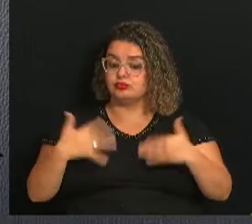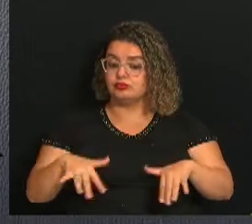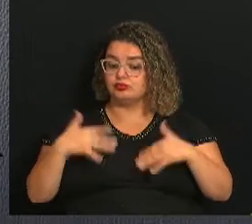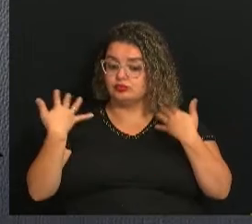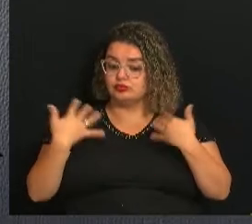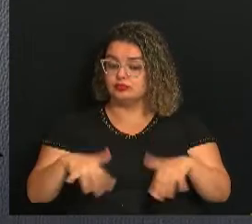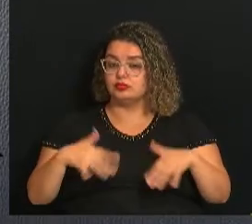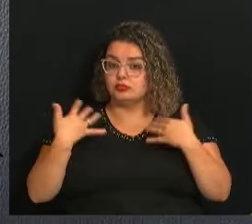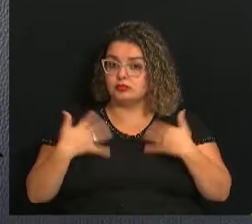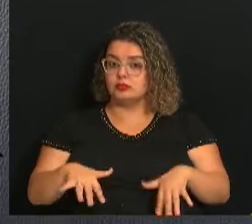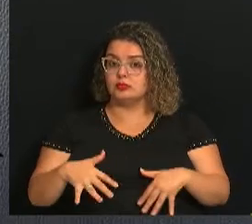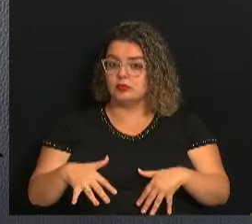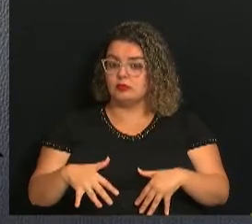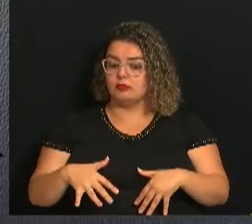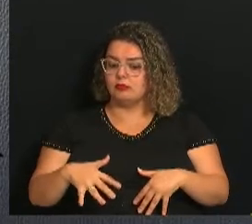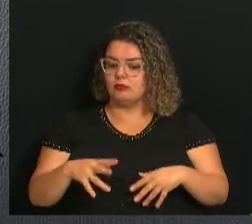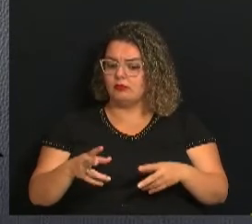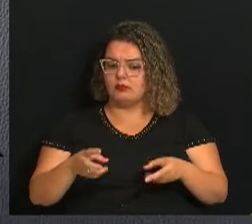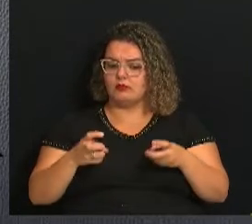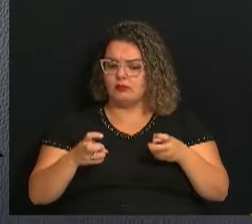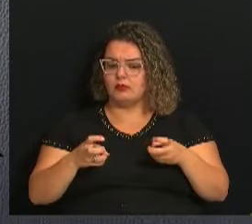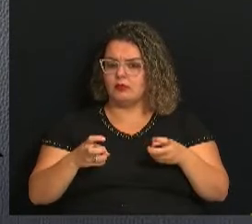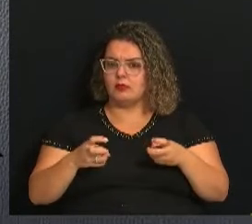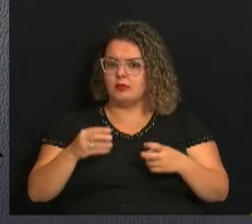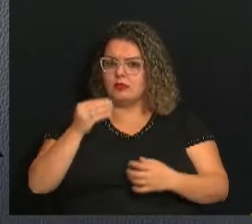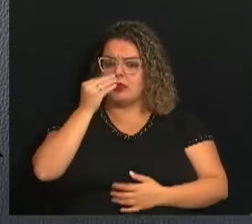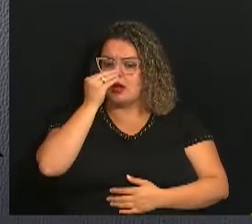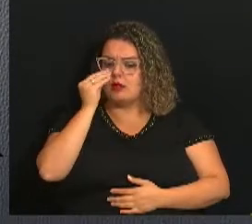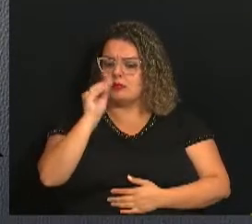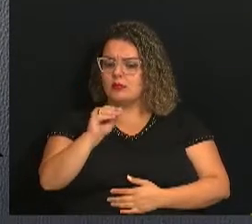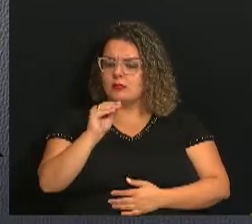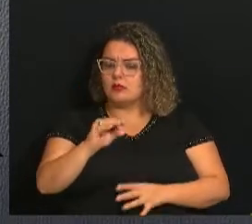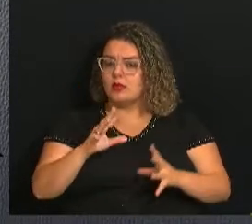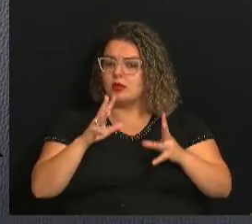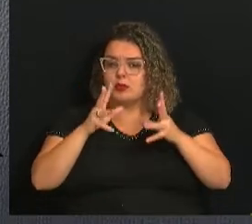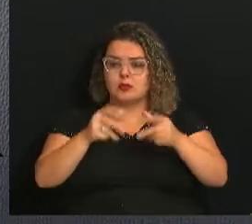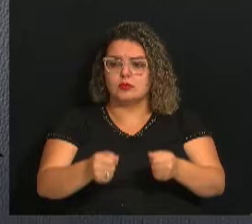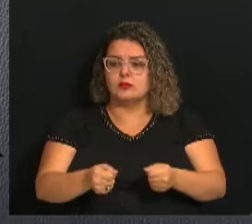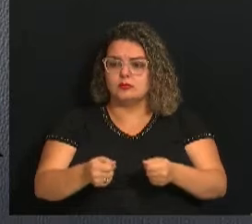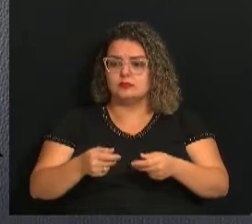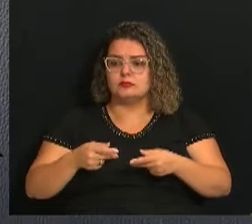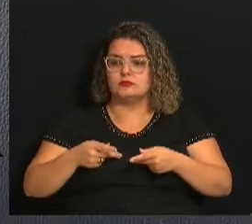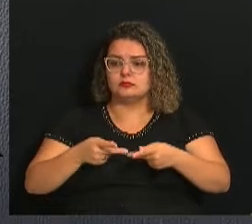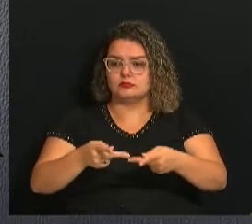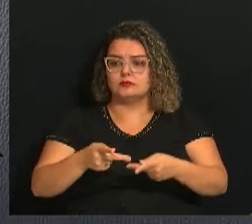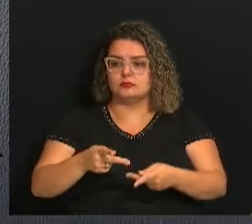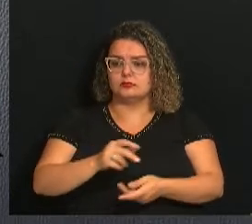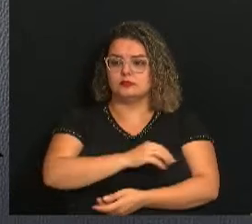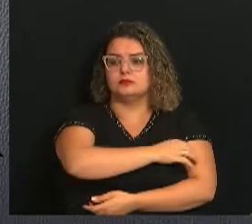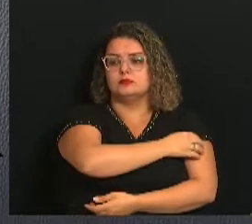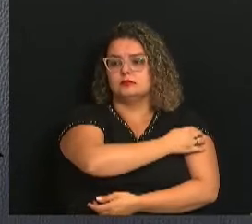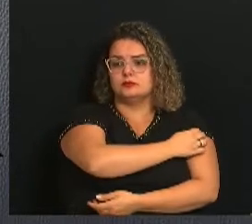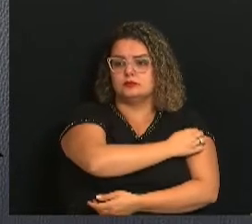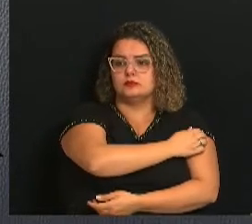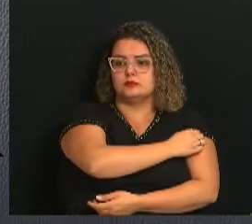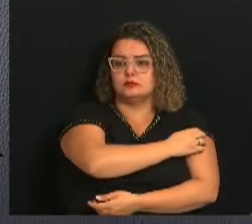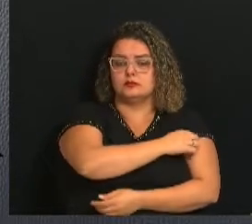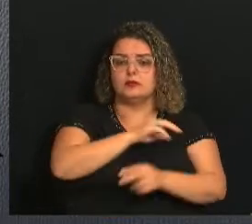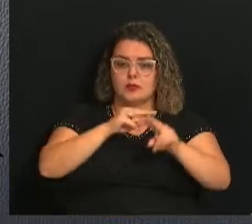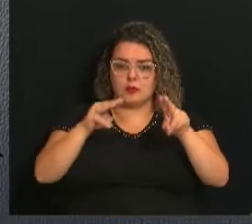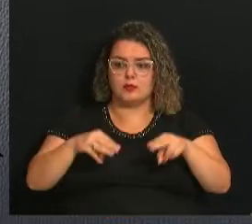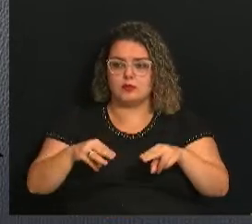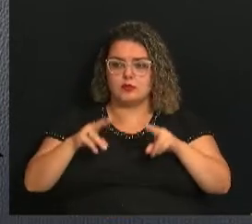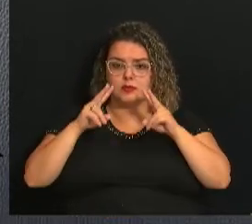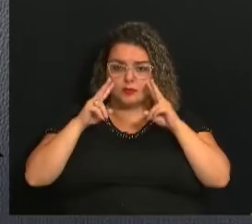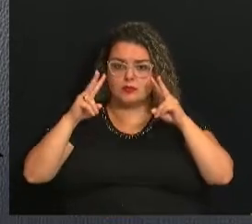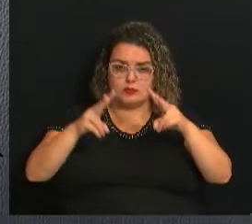de abandono, assim, né, de desmonte. Eu visitei o MIS, que é o Museu da Imagem e do Som, acho que você conhece muito